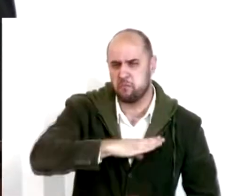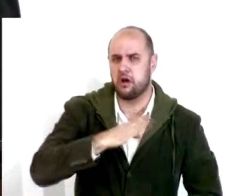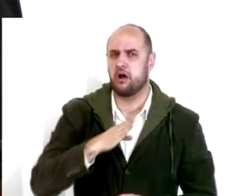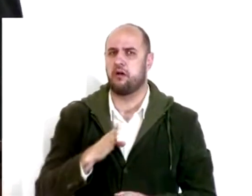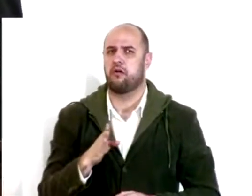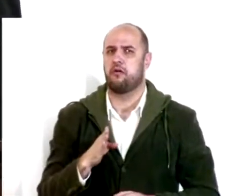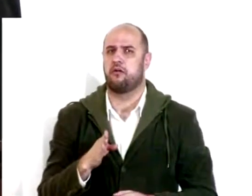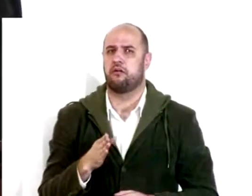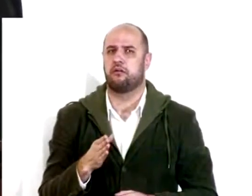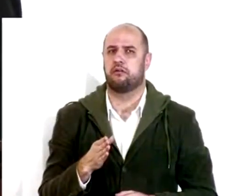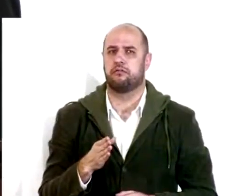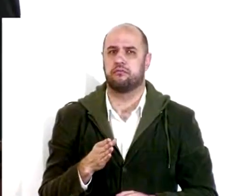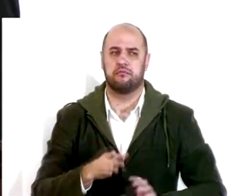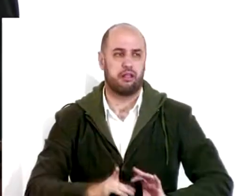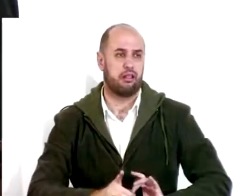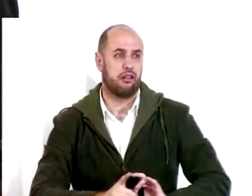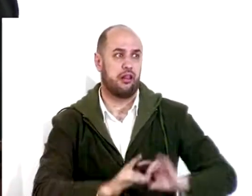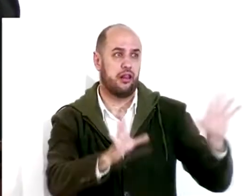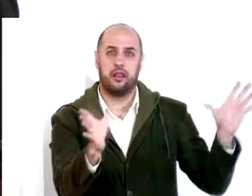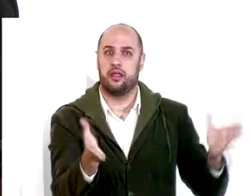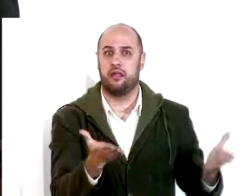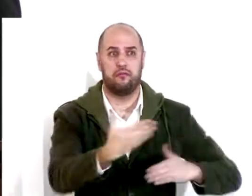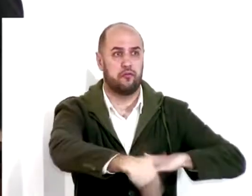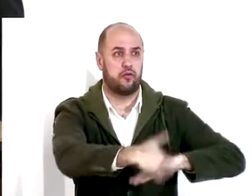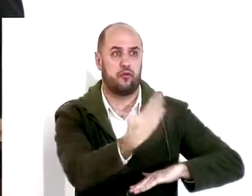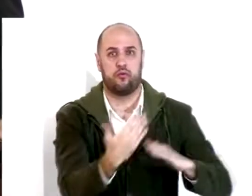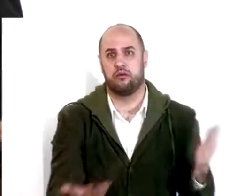injustiça, são soltos.